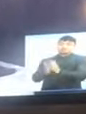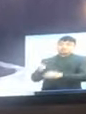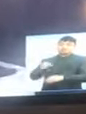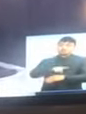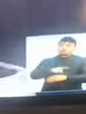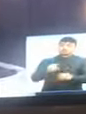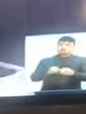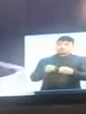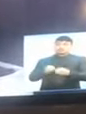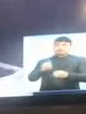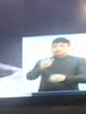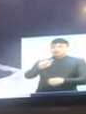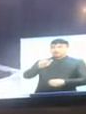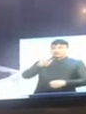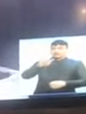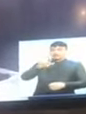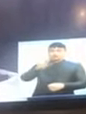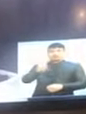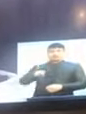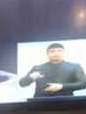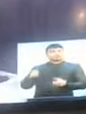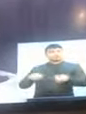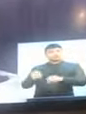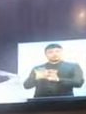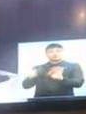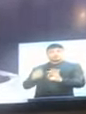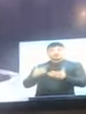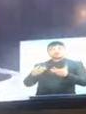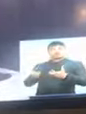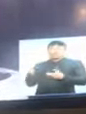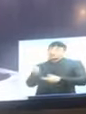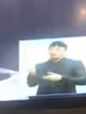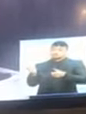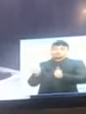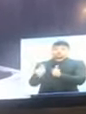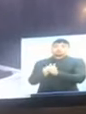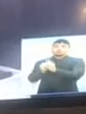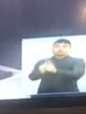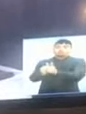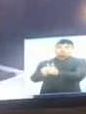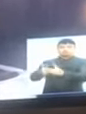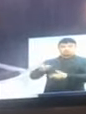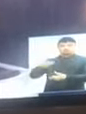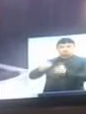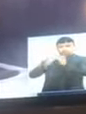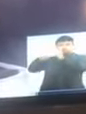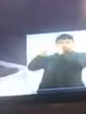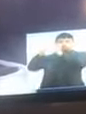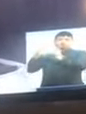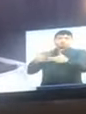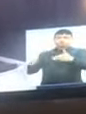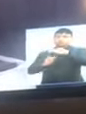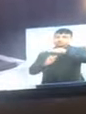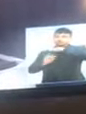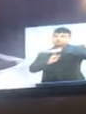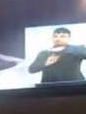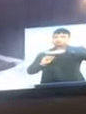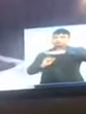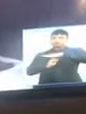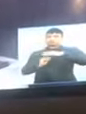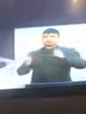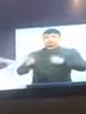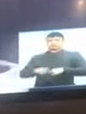o meu desejo é que esses gestores possam construir parcerias institucionais